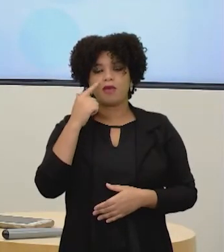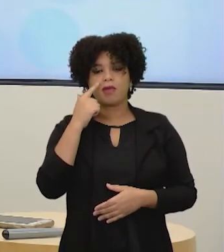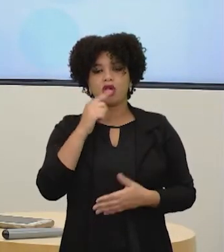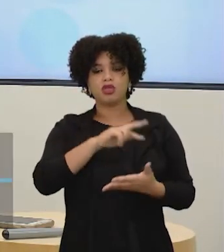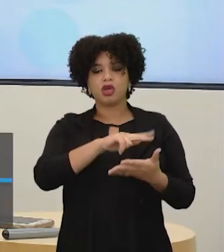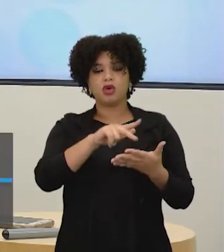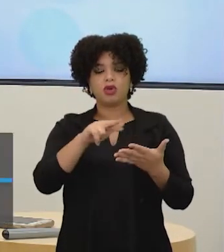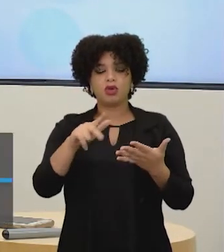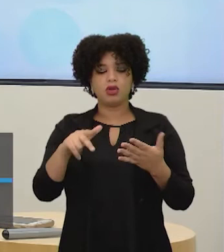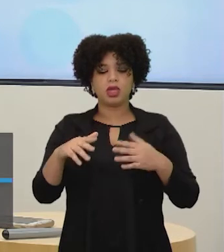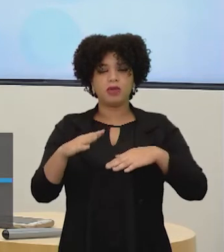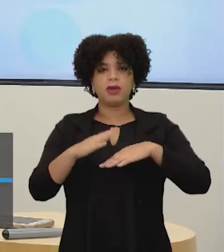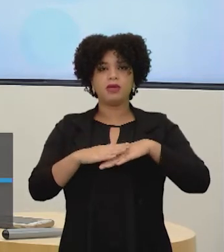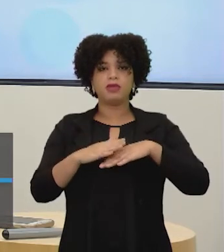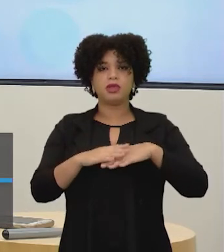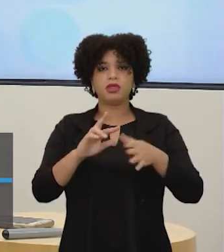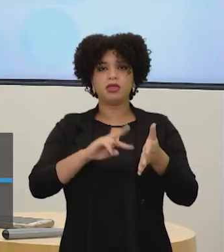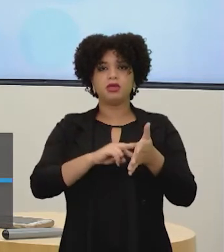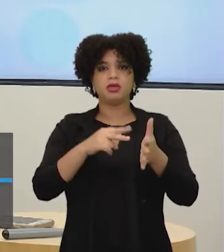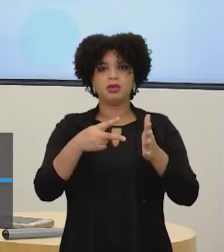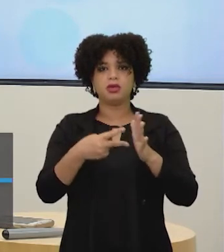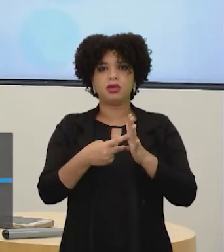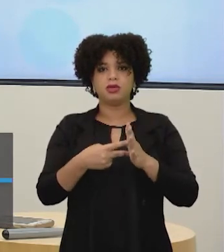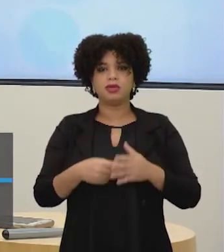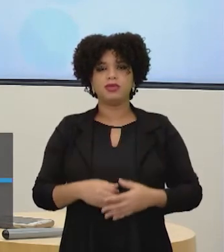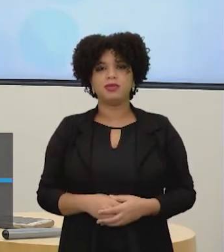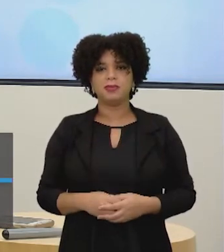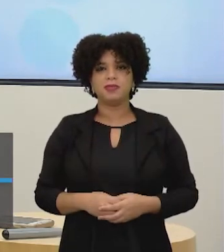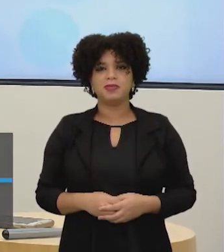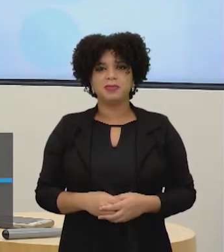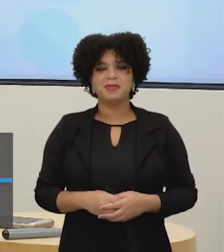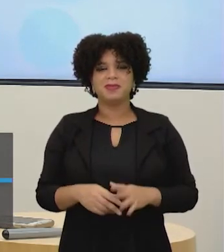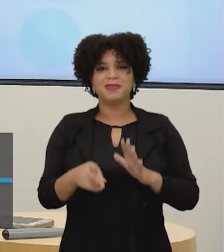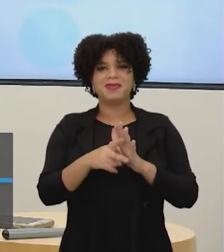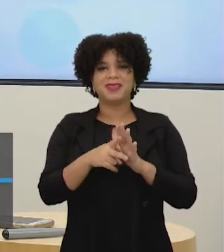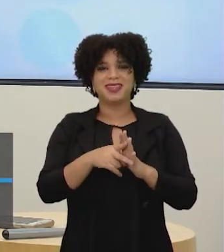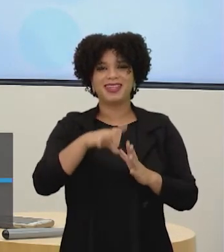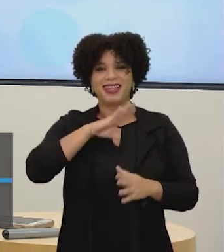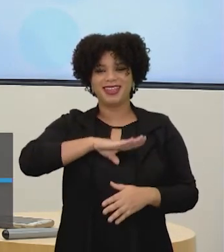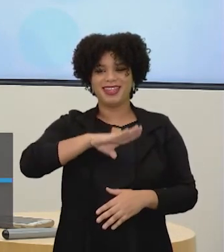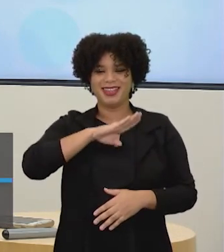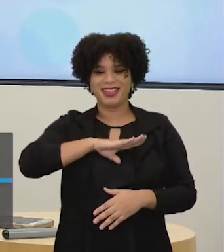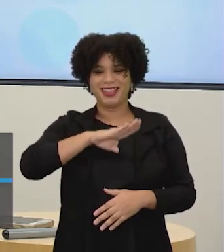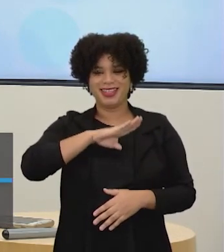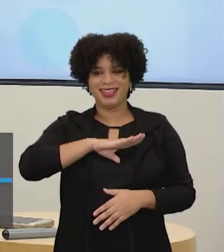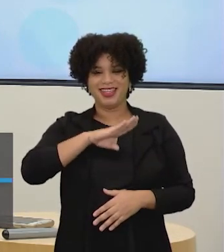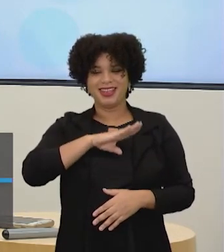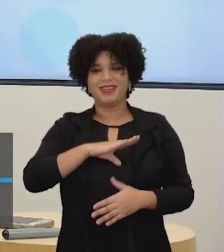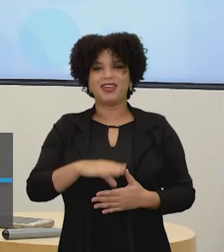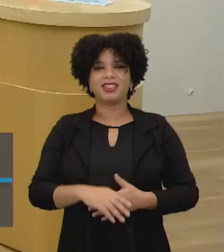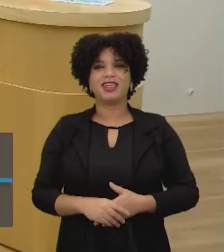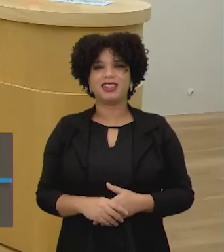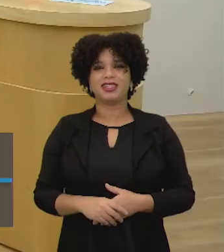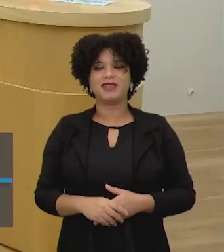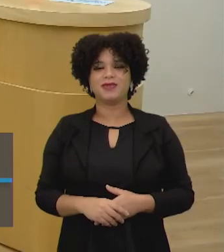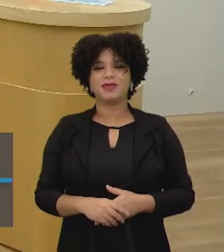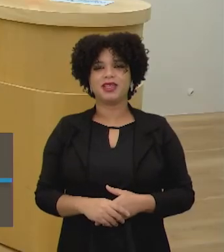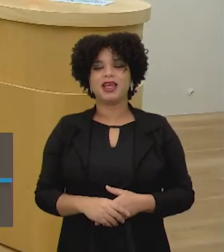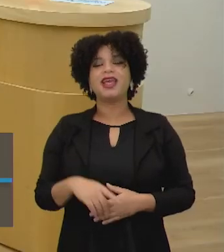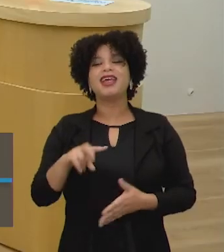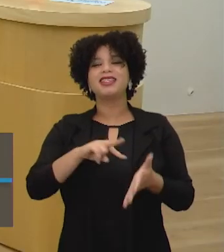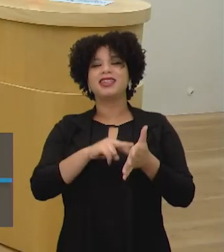diversos significados, né? Que a gente chama na língua portuguesa, quando a palavra tem diversas formas de